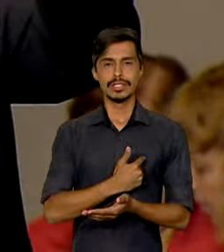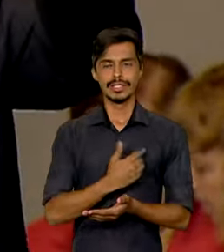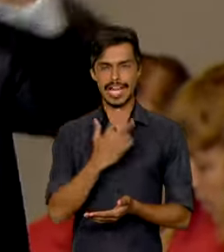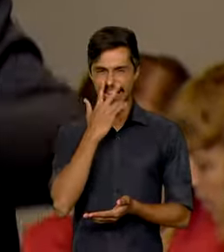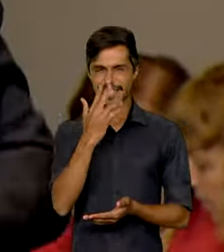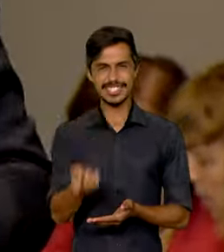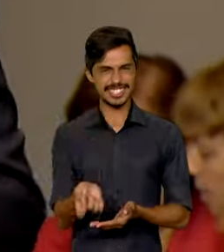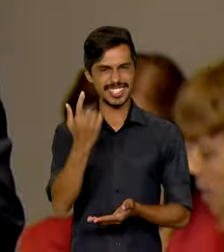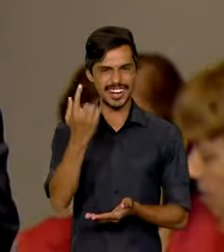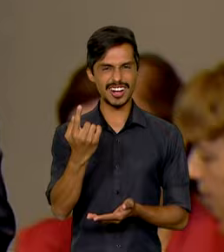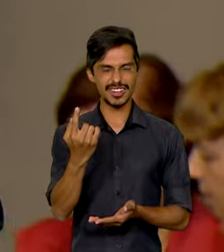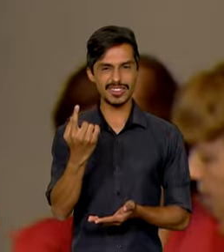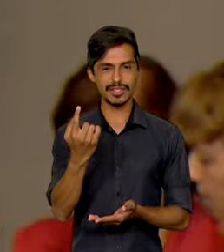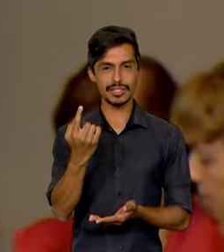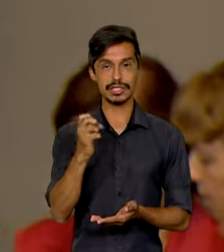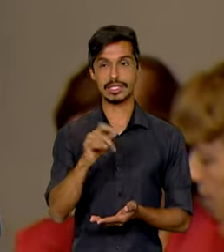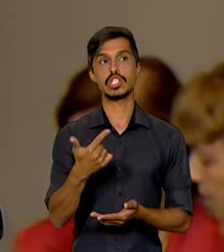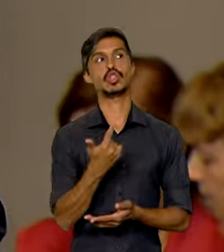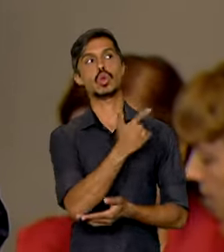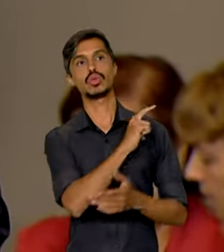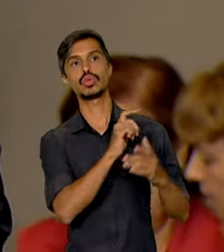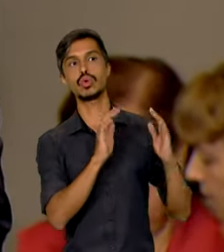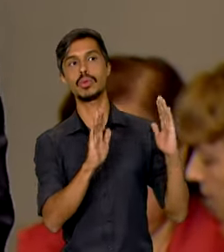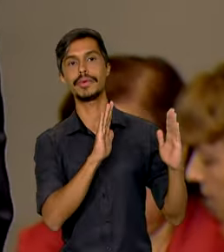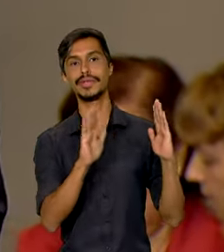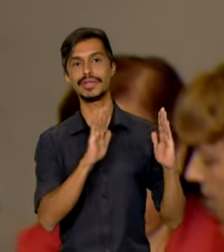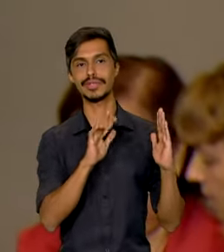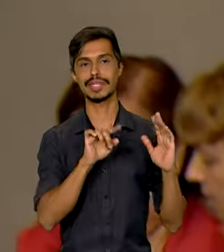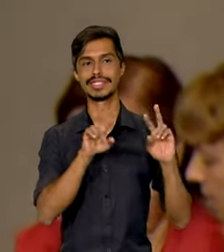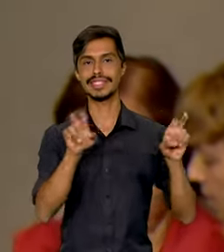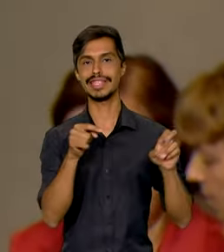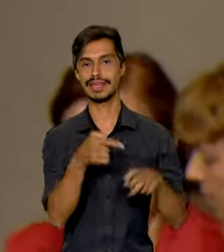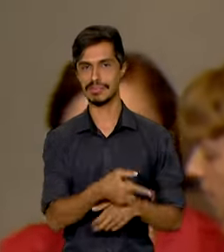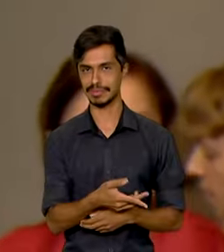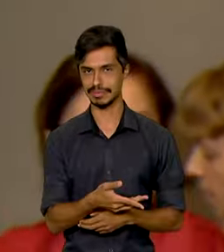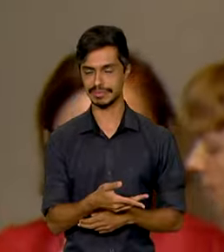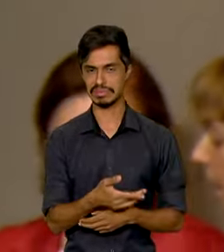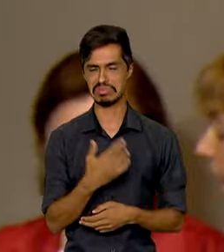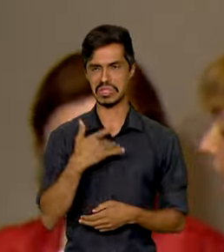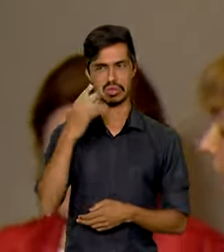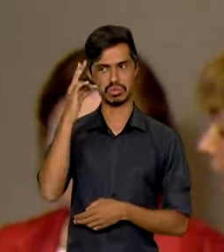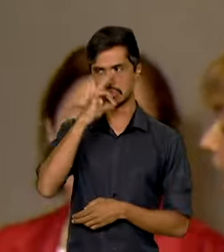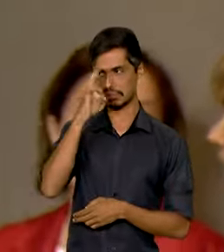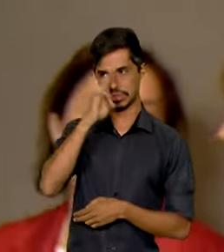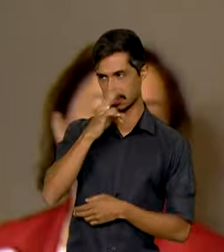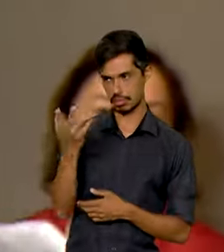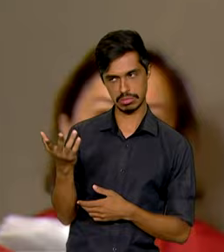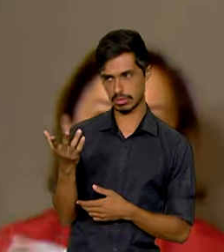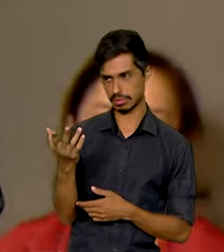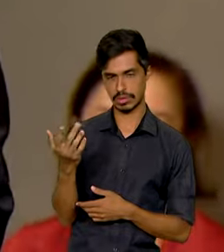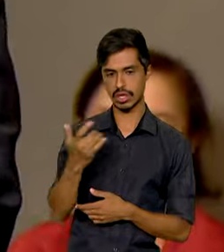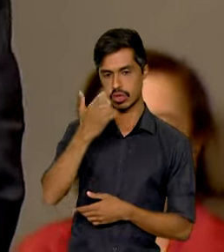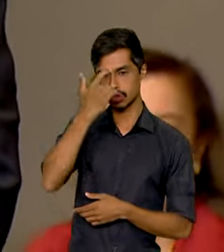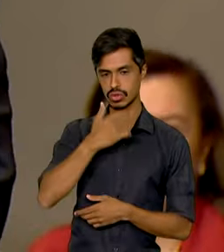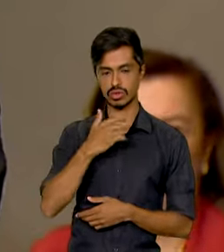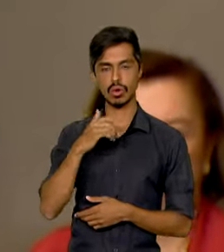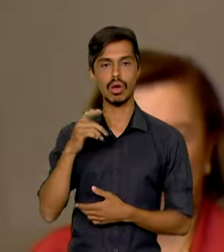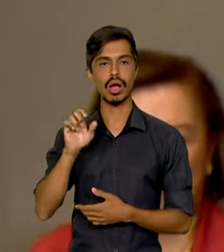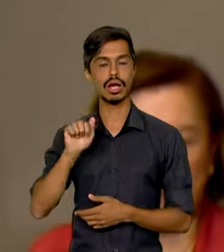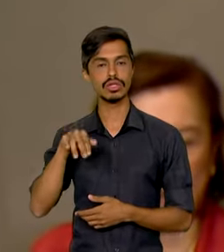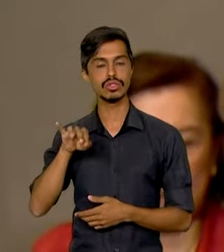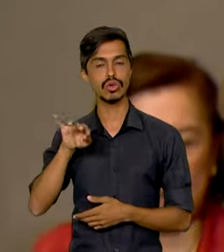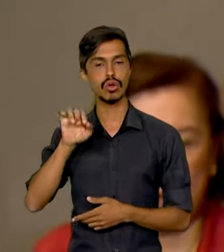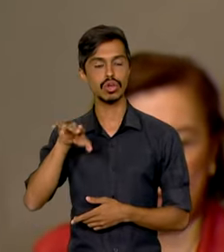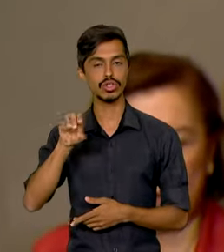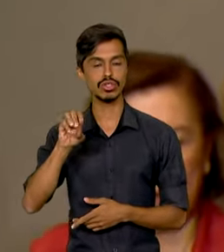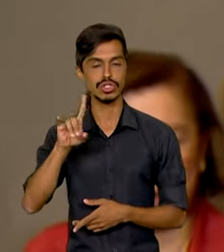estranhos, se fosse em outra época, a esta temática. Eu não lembro. Eu sou, Antônia, de uma geração